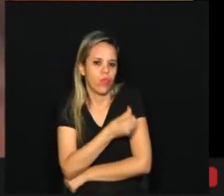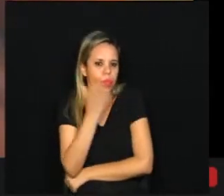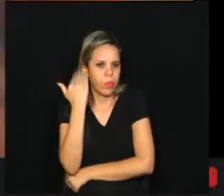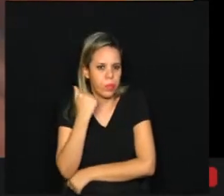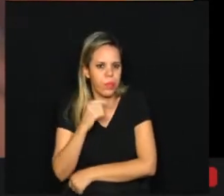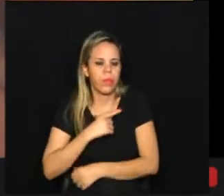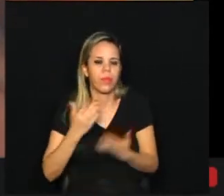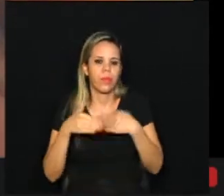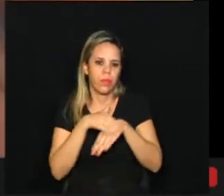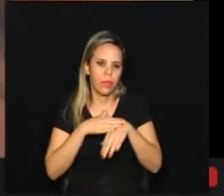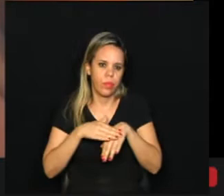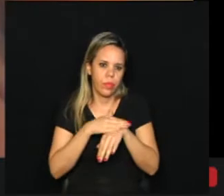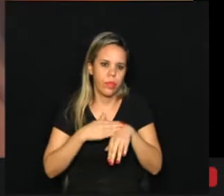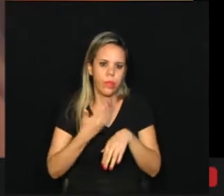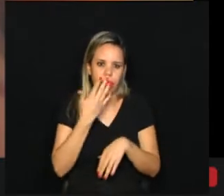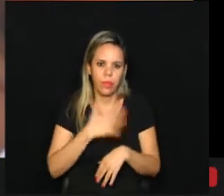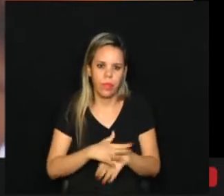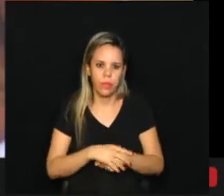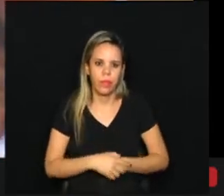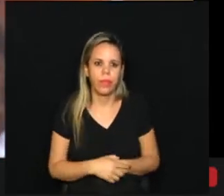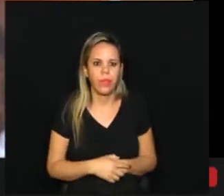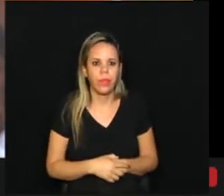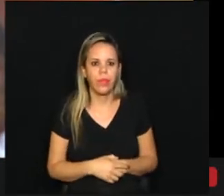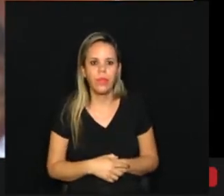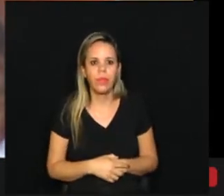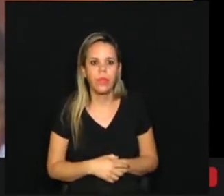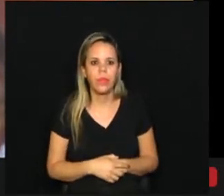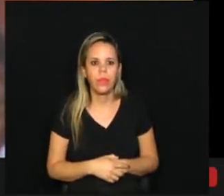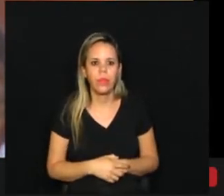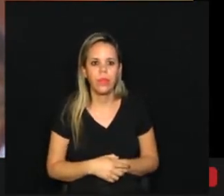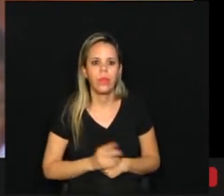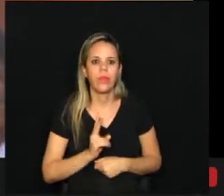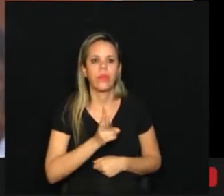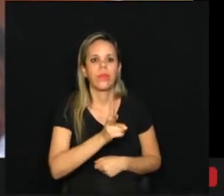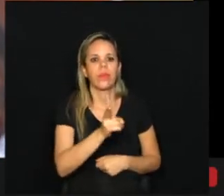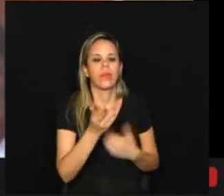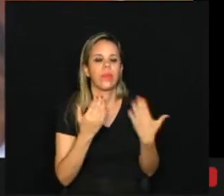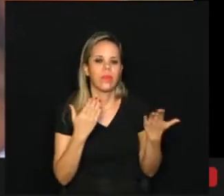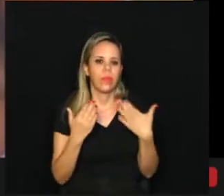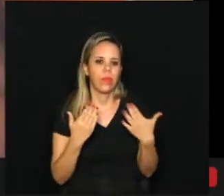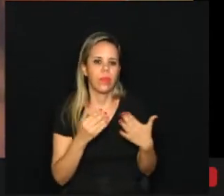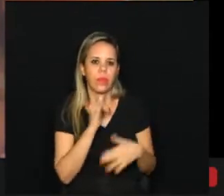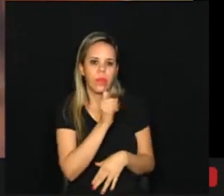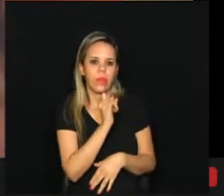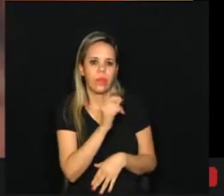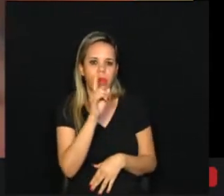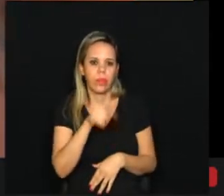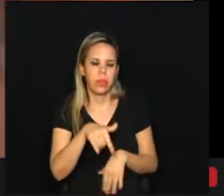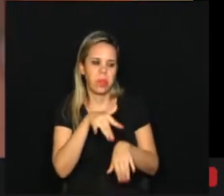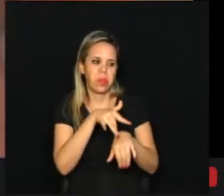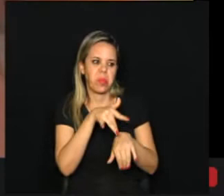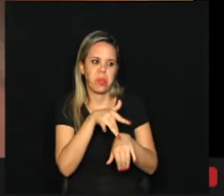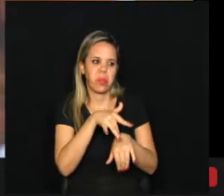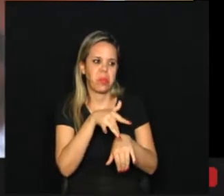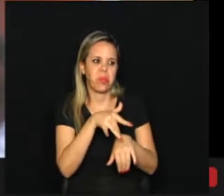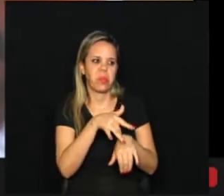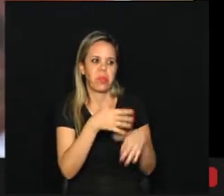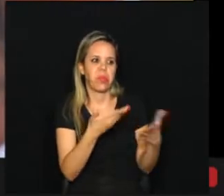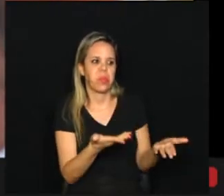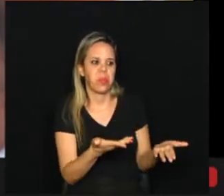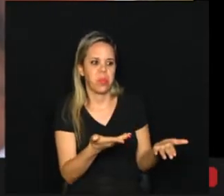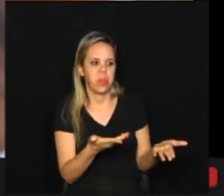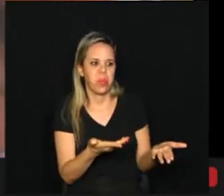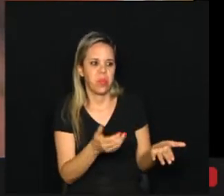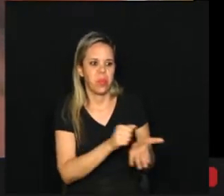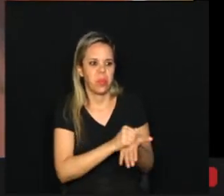estava conversando com uma criança, e ainda assim ela continuou a conversa, dizendo que aquilo lá era um absurdo, que ou ele